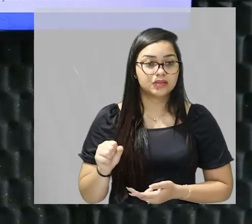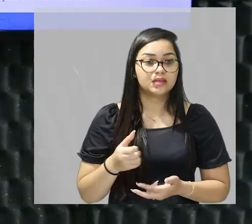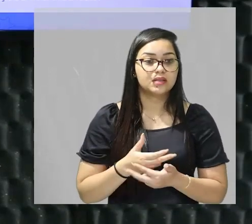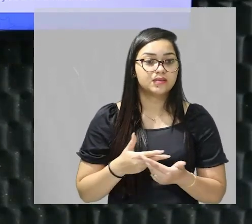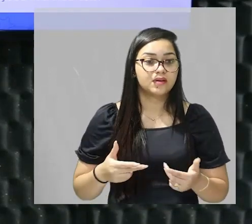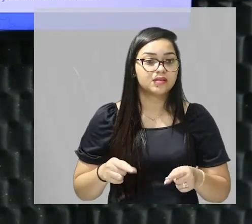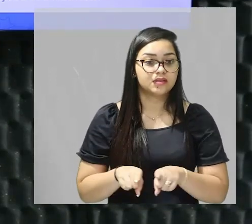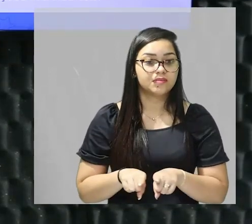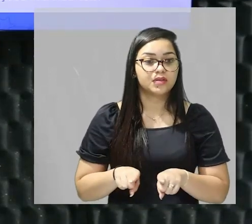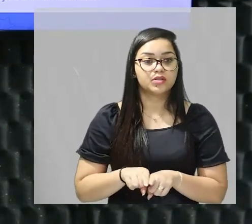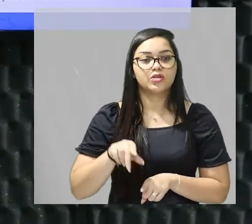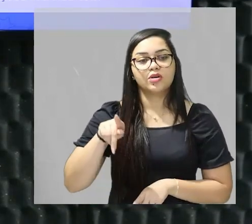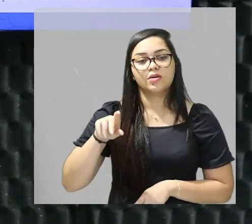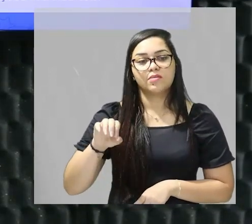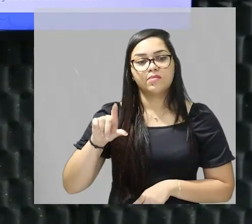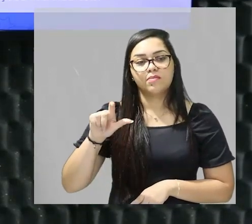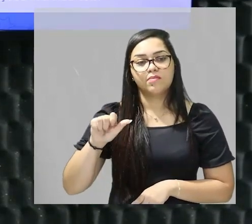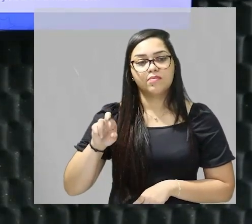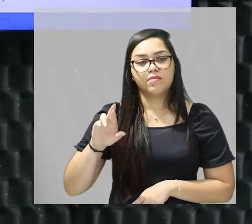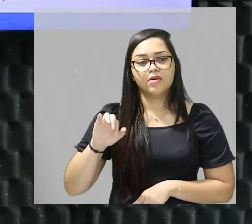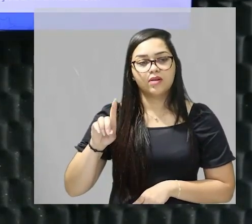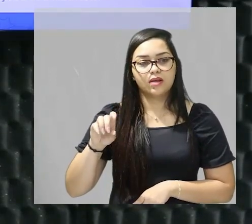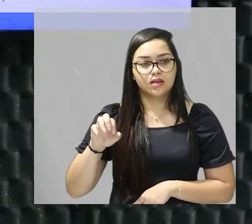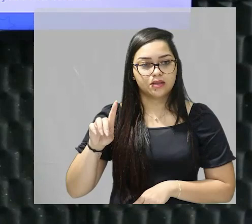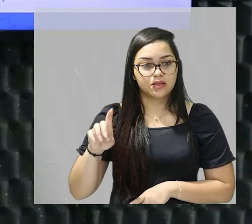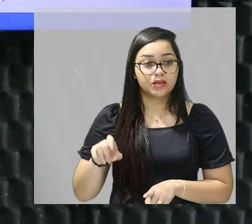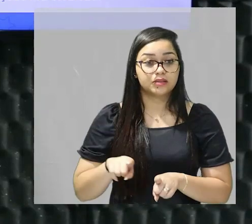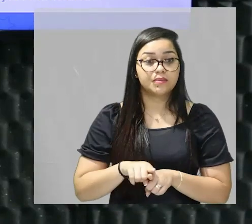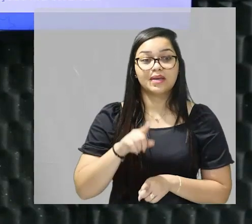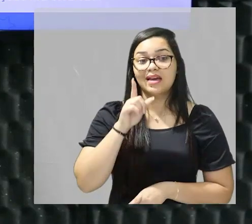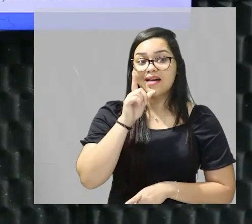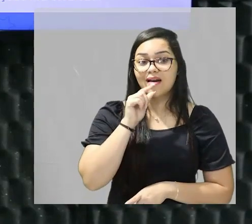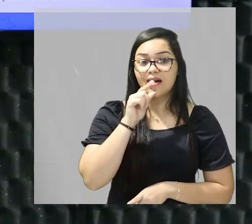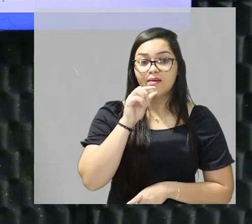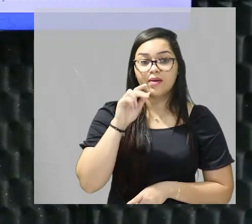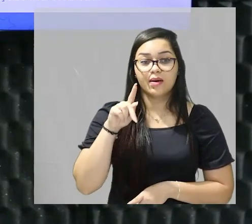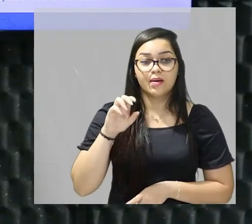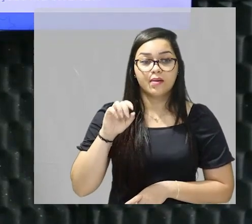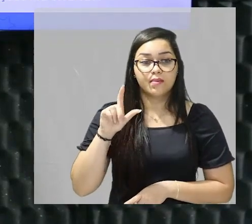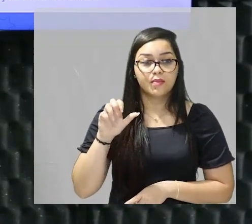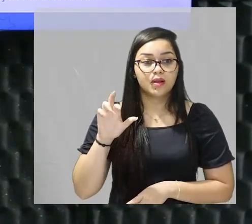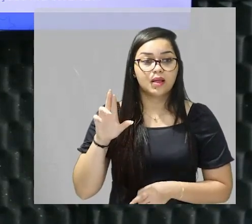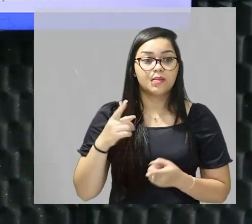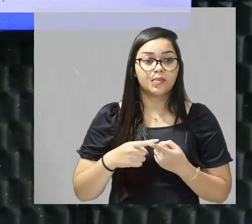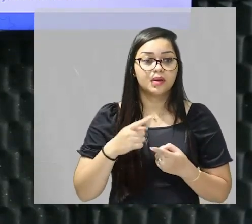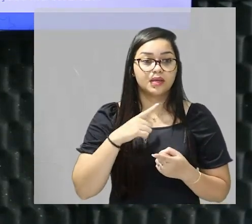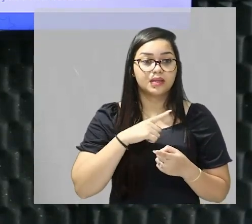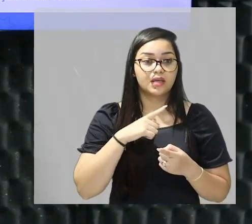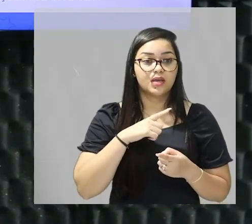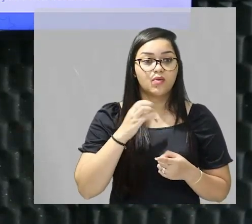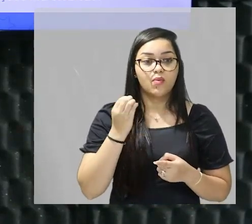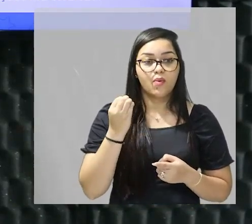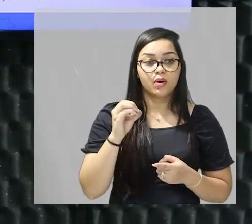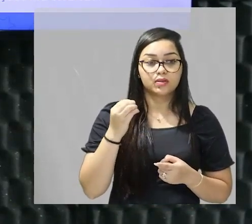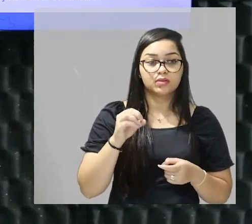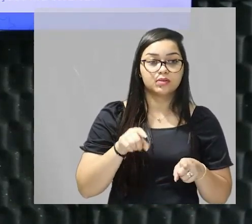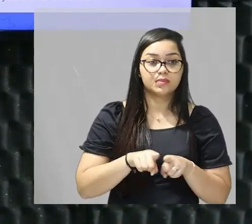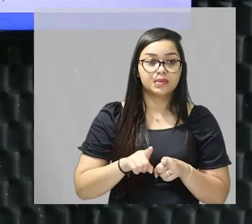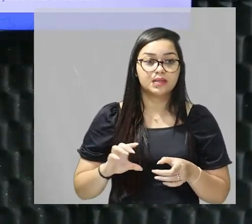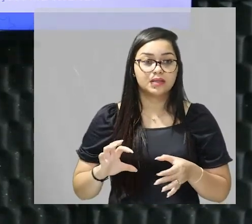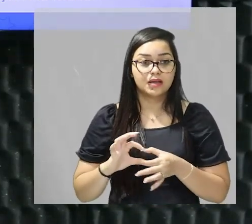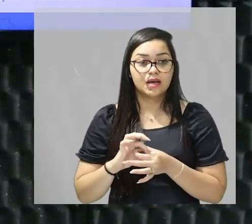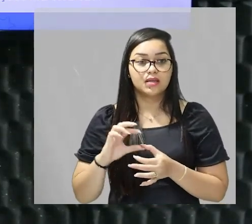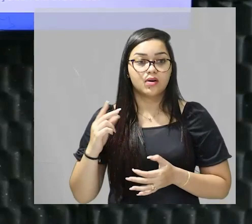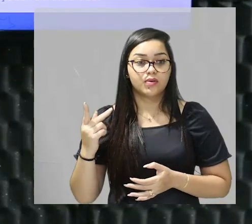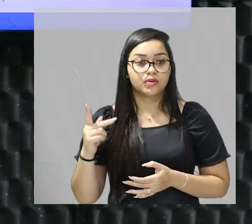polaridade. A água também é uma substância polar, porque eu tenho o oxigênio ligado ao hidrogênio,